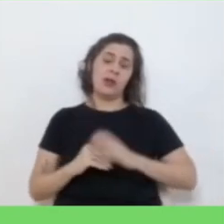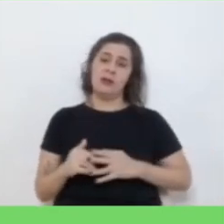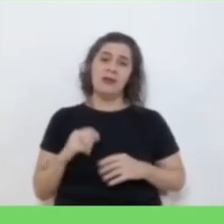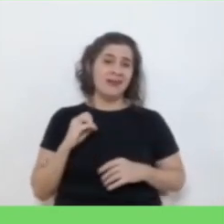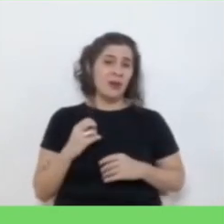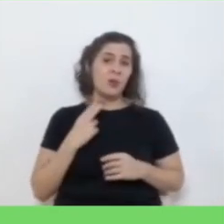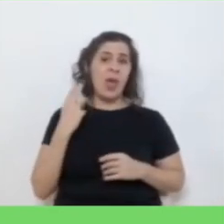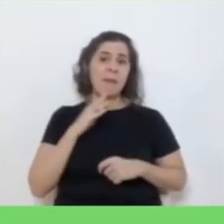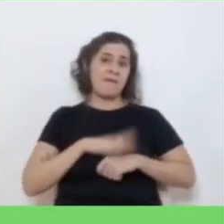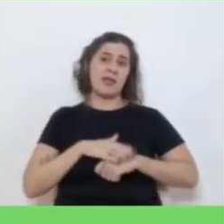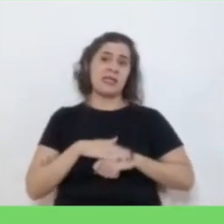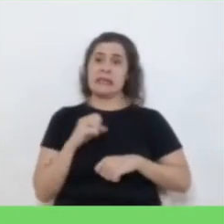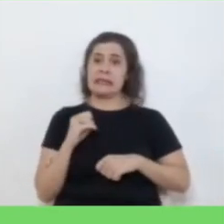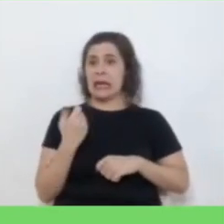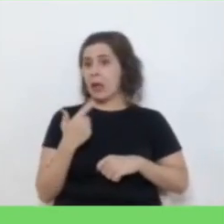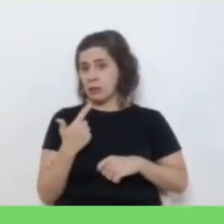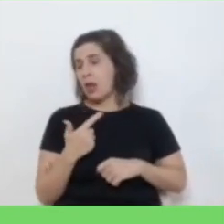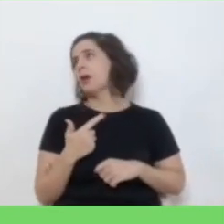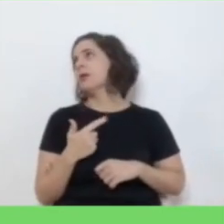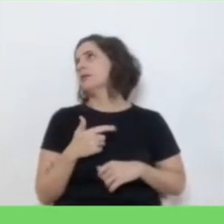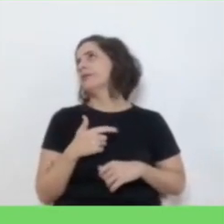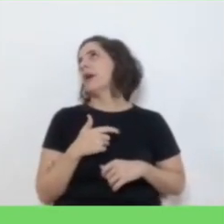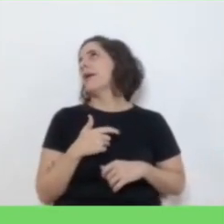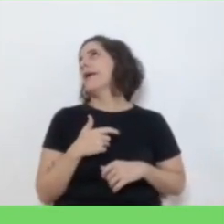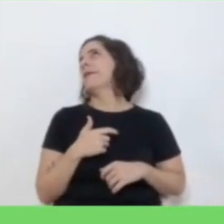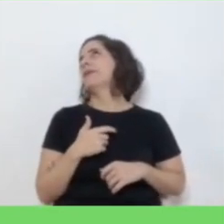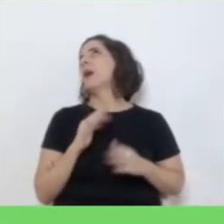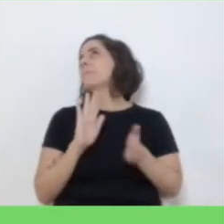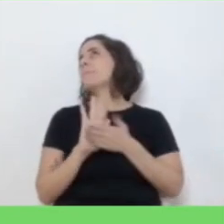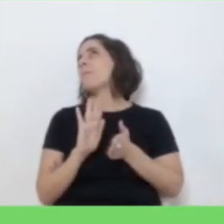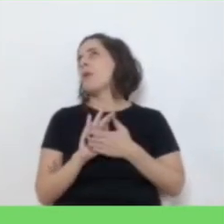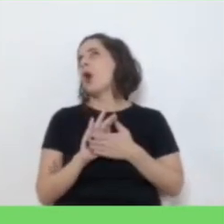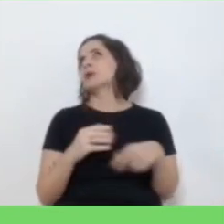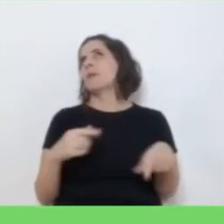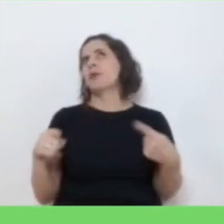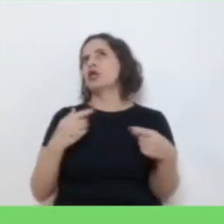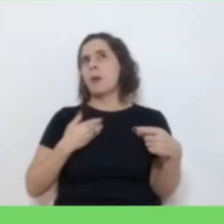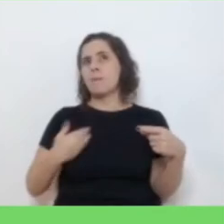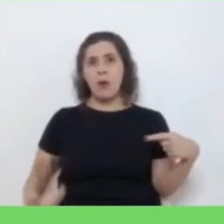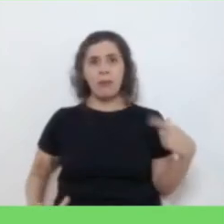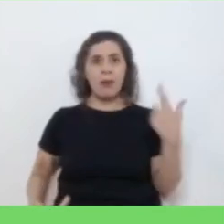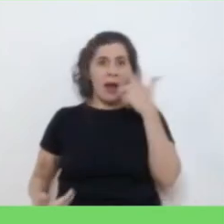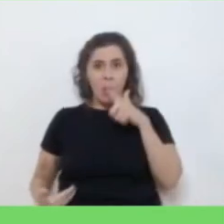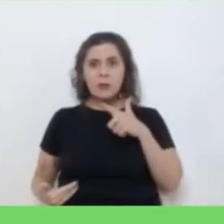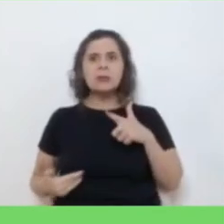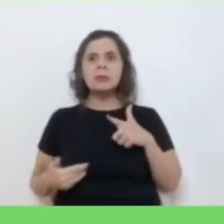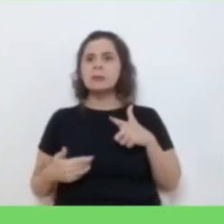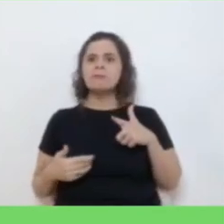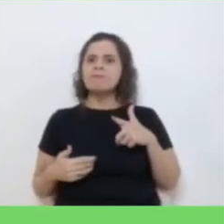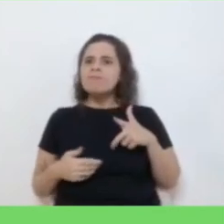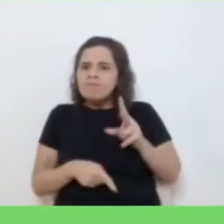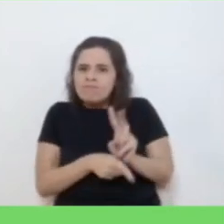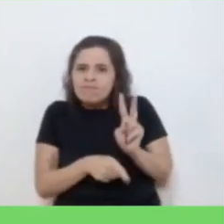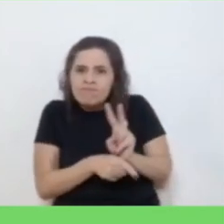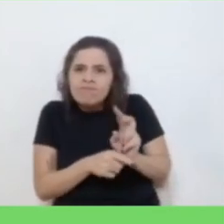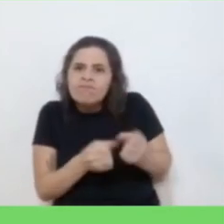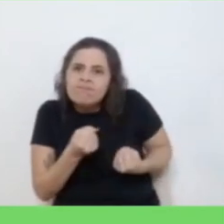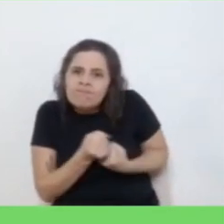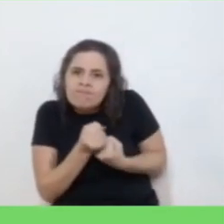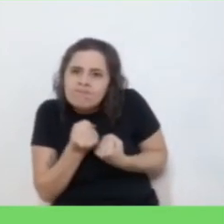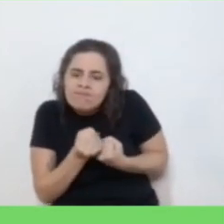tem uma política pública que vai, de repente, segurar a onda desse pequeno estúdio e. Porque não tem como ser